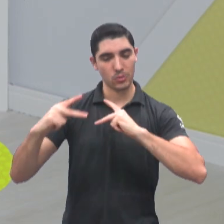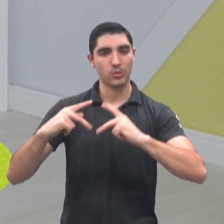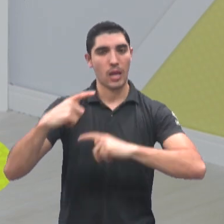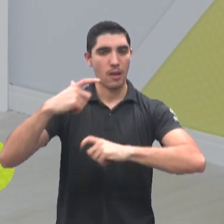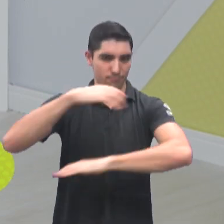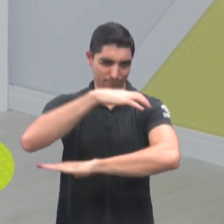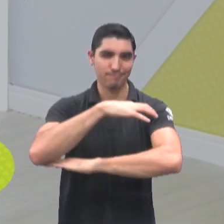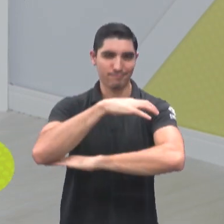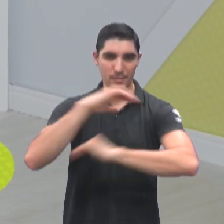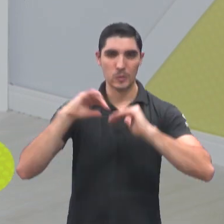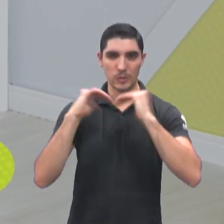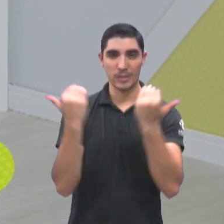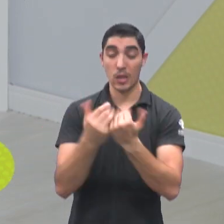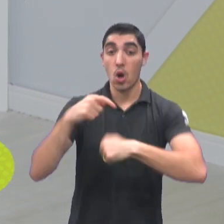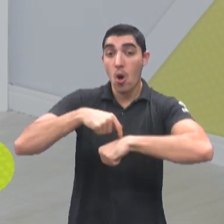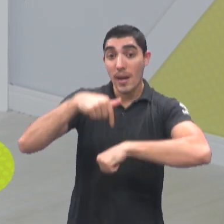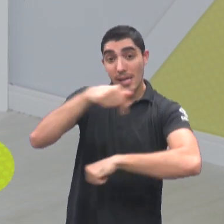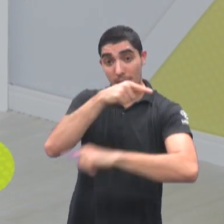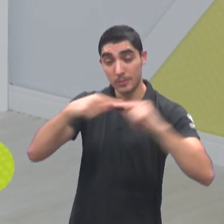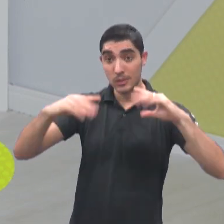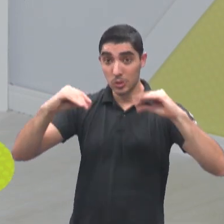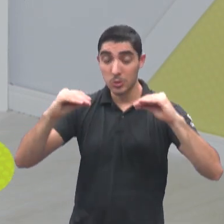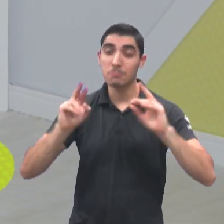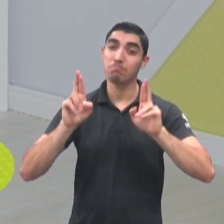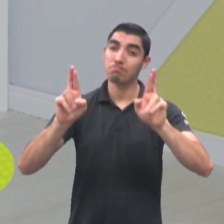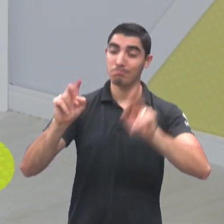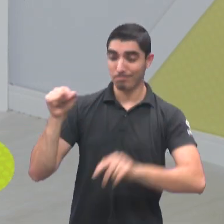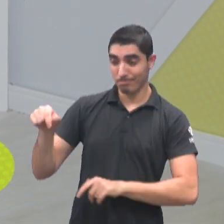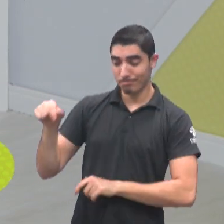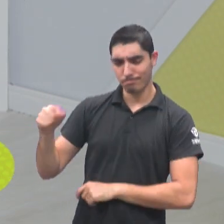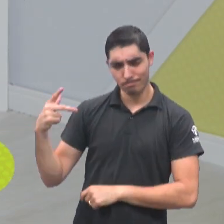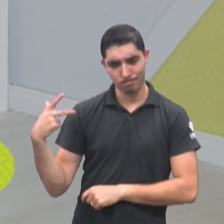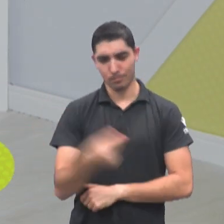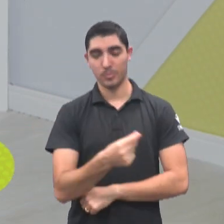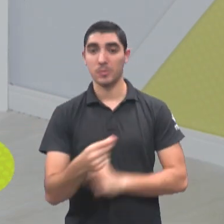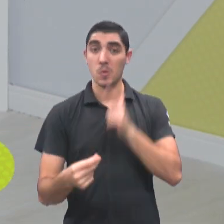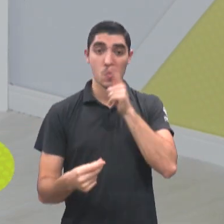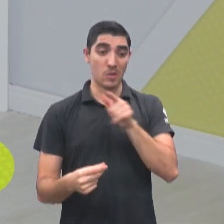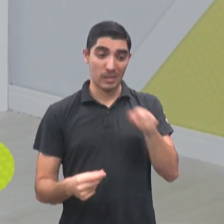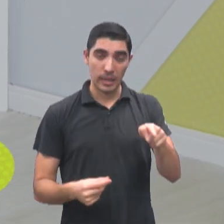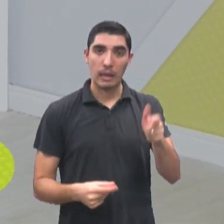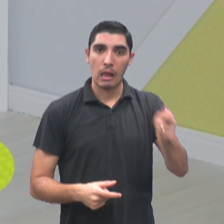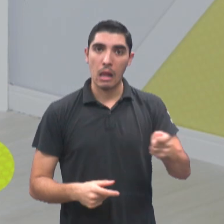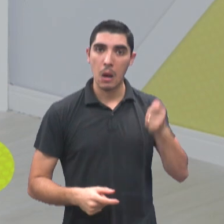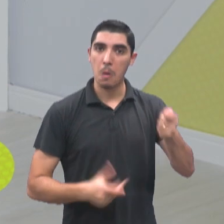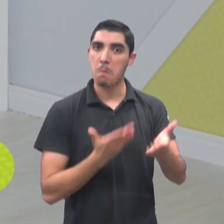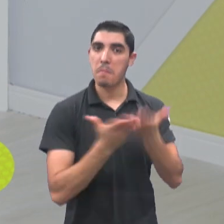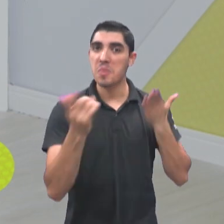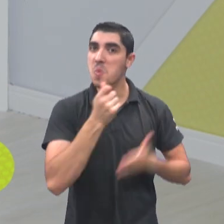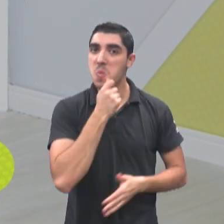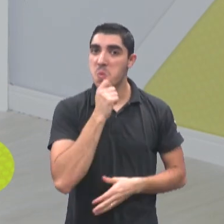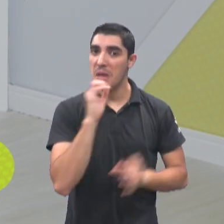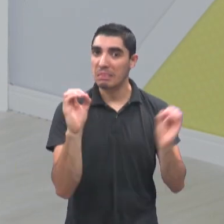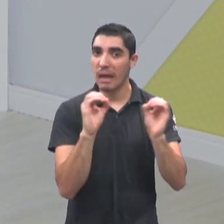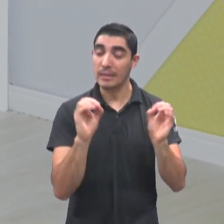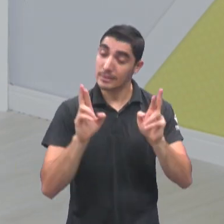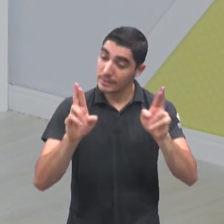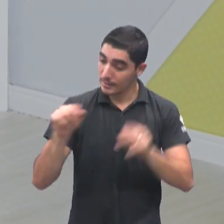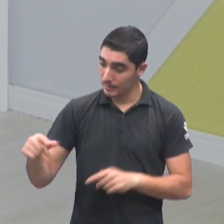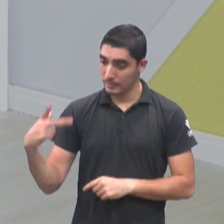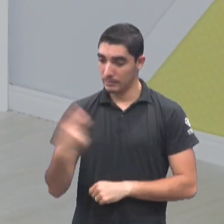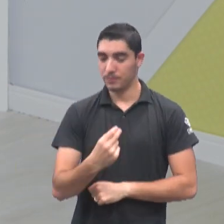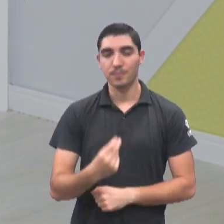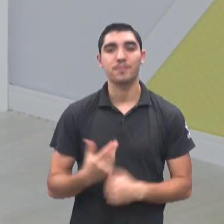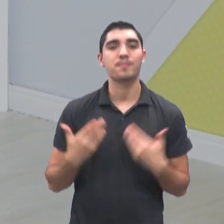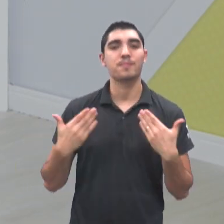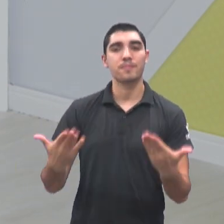Um jogo importante, um jogo, quem sabe, para o São José quebrar essa invencibilidade do time de Araraquara. Vamos torcer por isso, tá certo? Brunão,